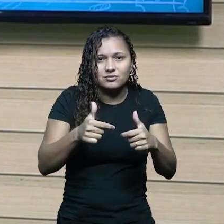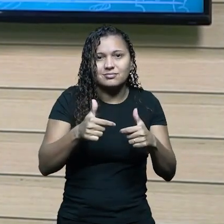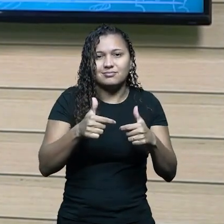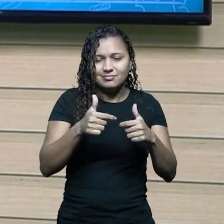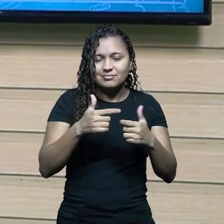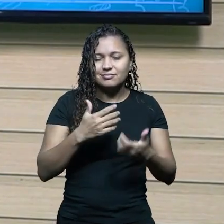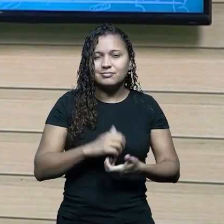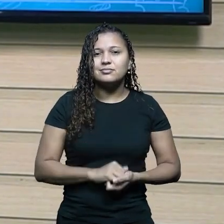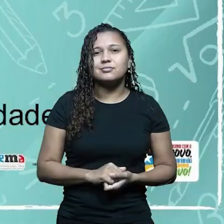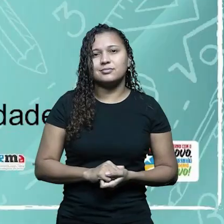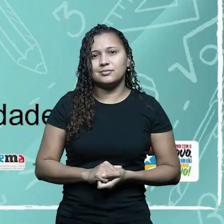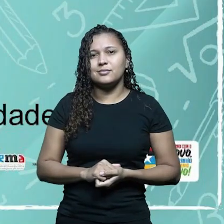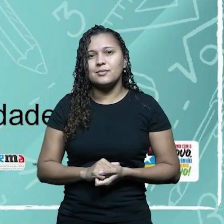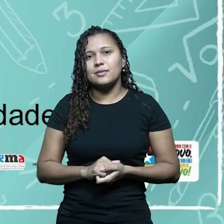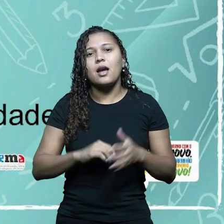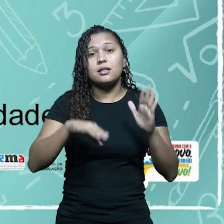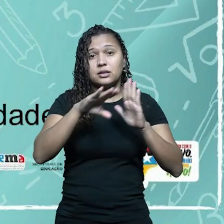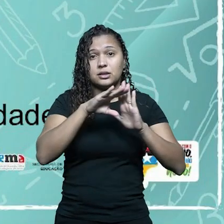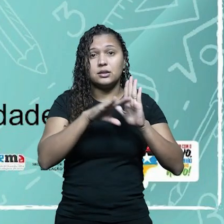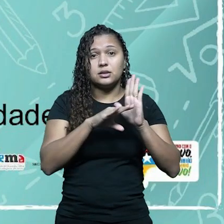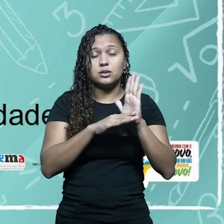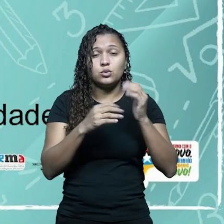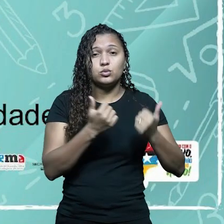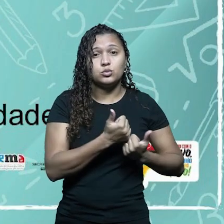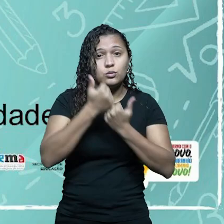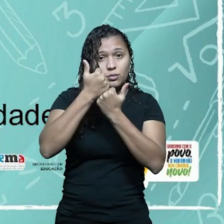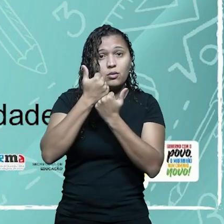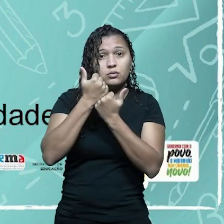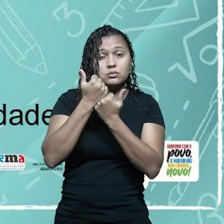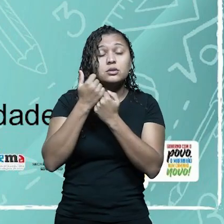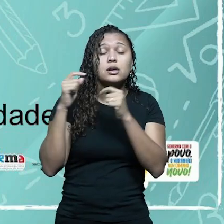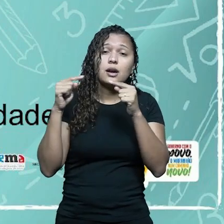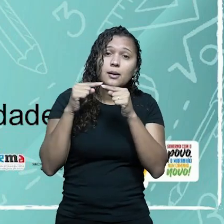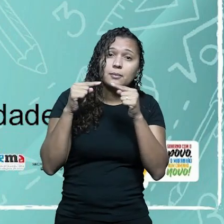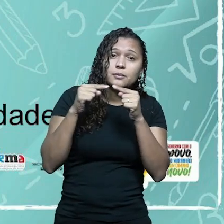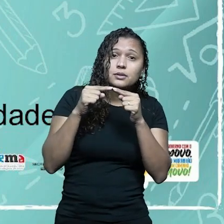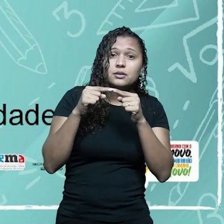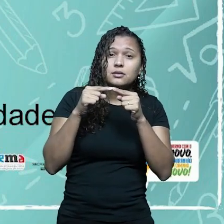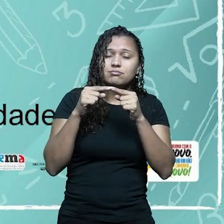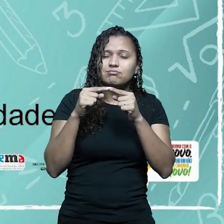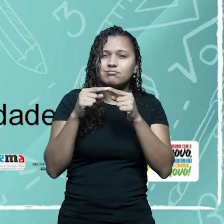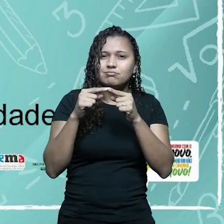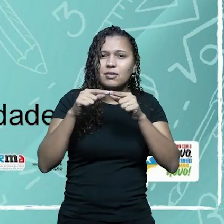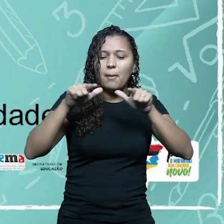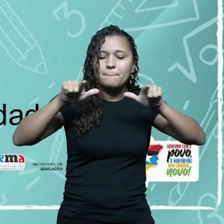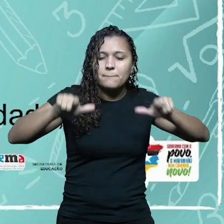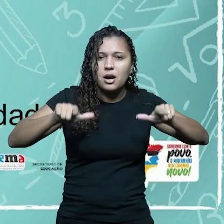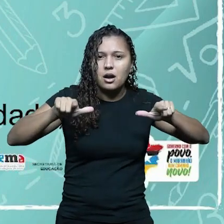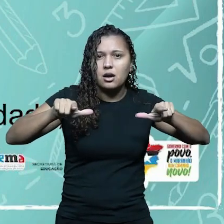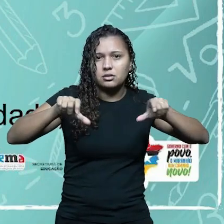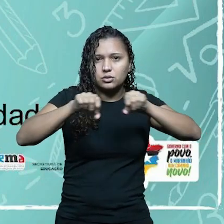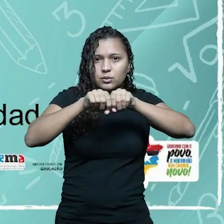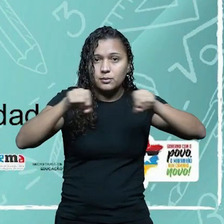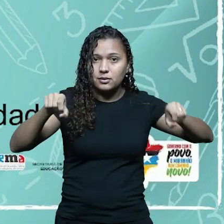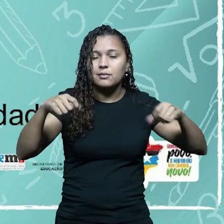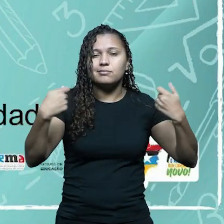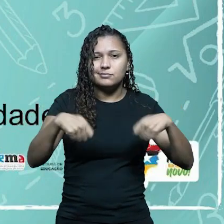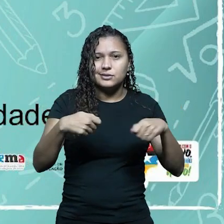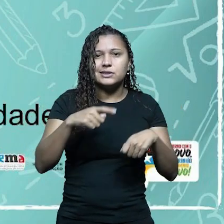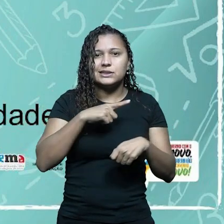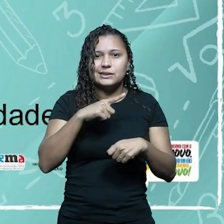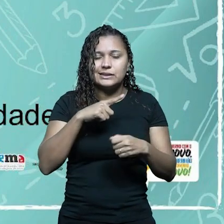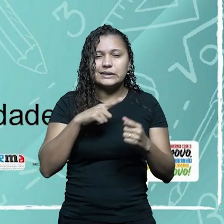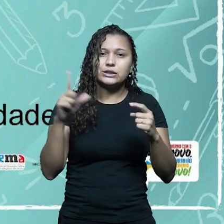presente ali no fluxograma. Lista de suportes, feita para uma planta de tubulação contendo